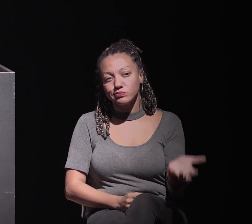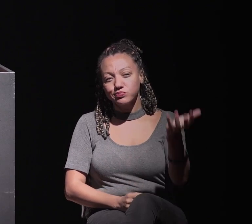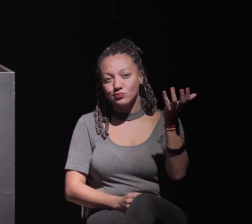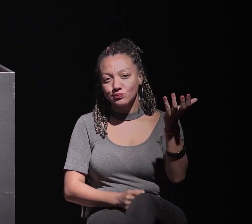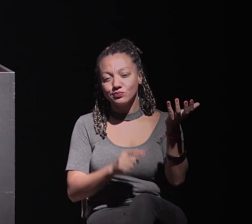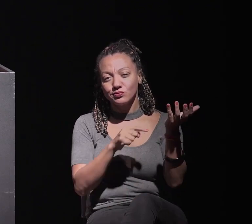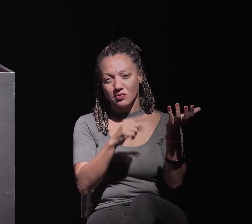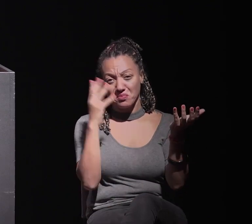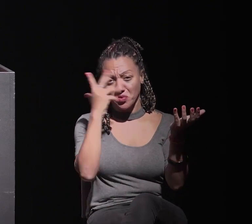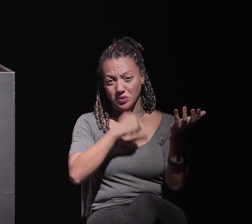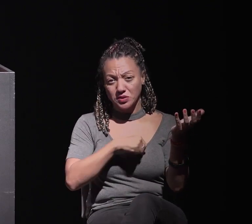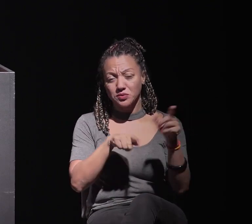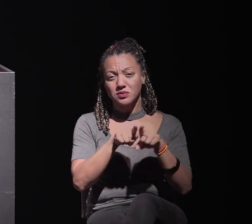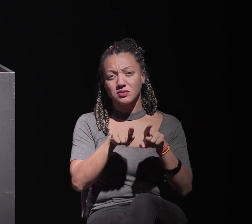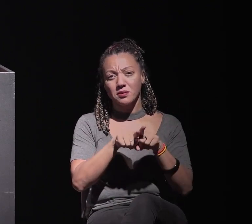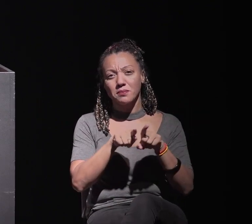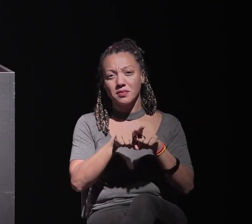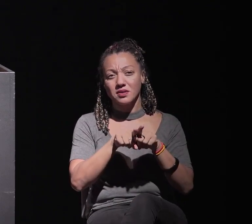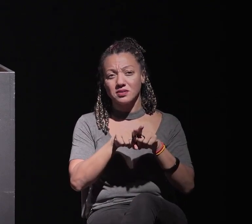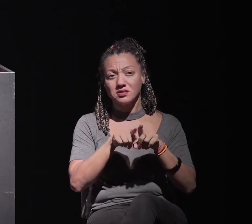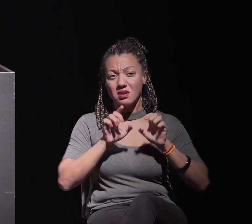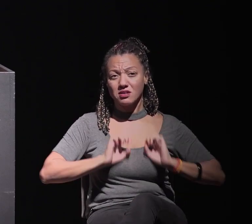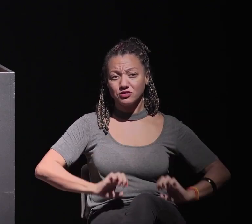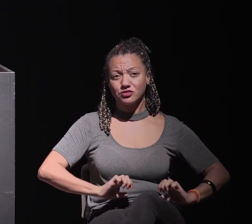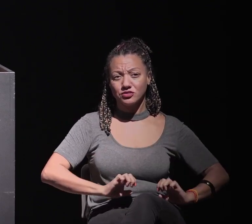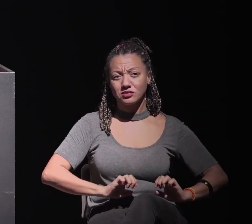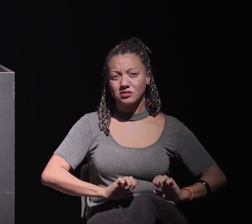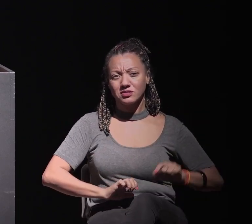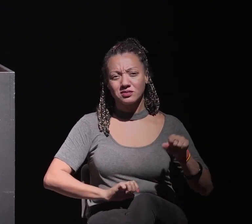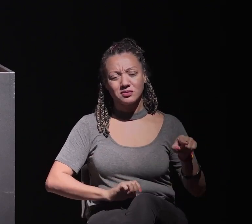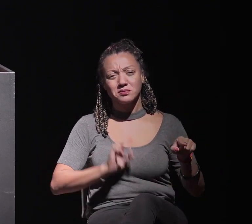ética. O tempo todo nos é colocado